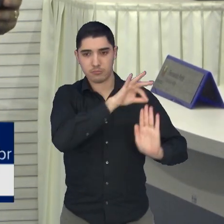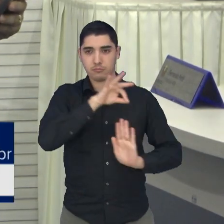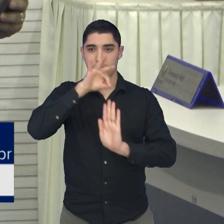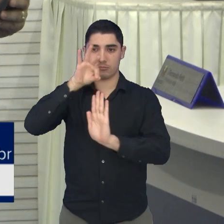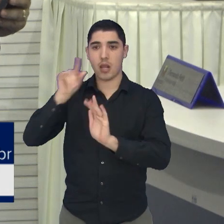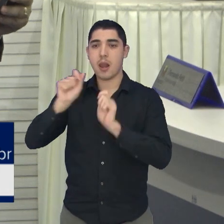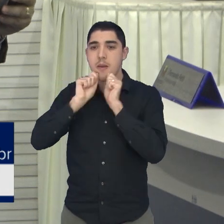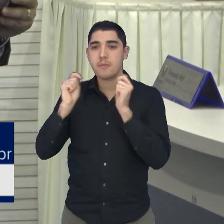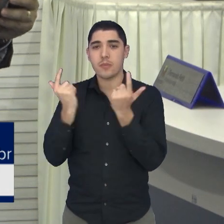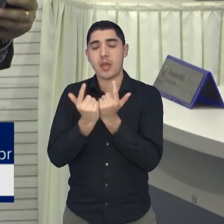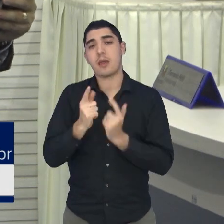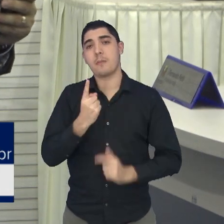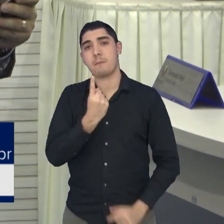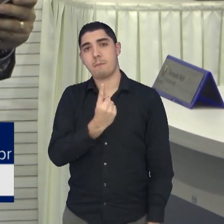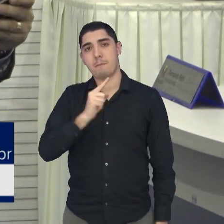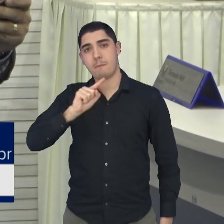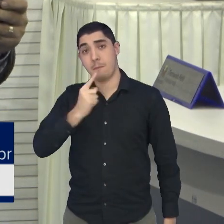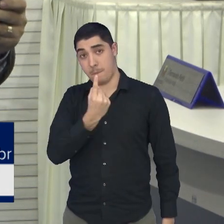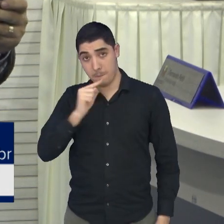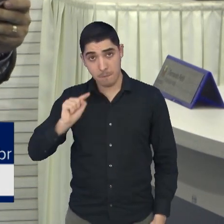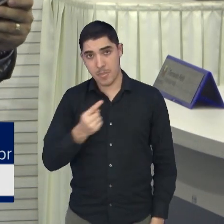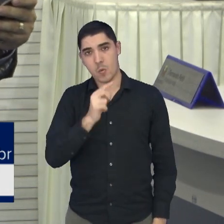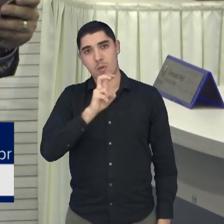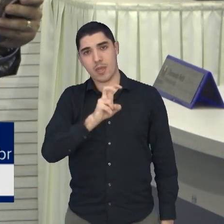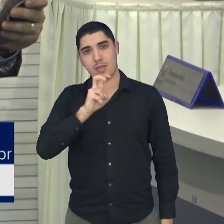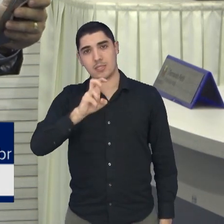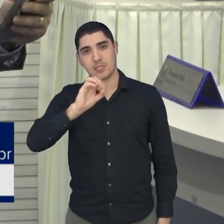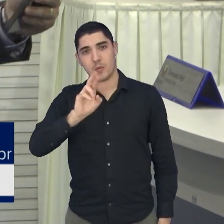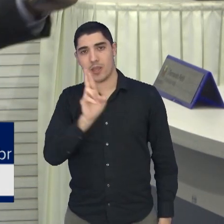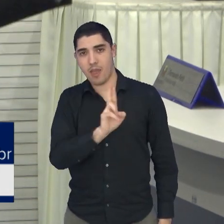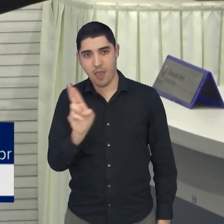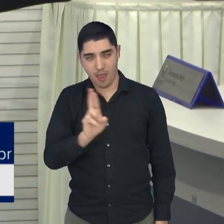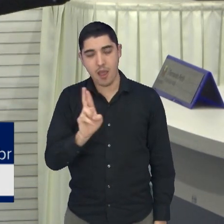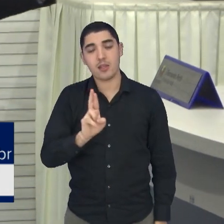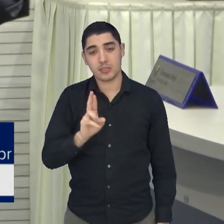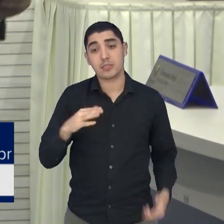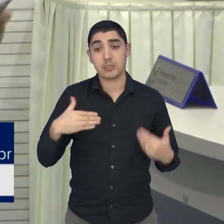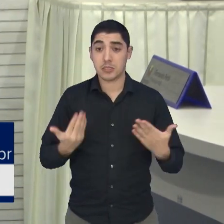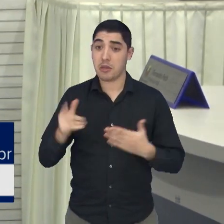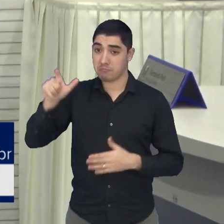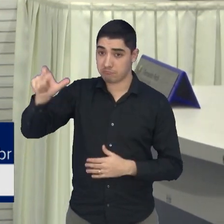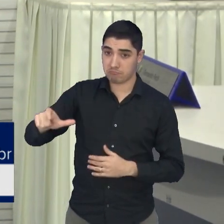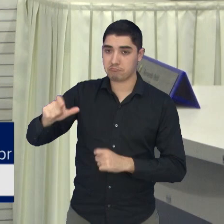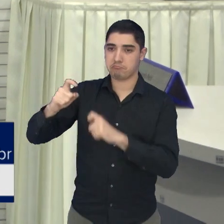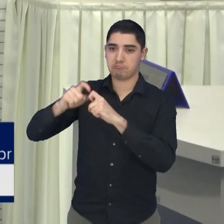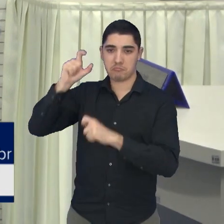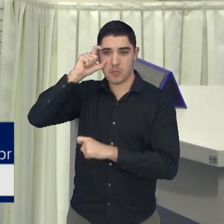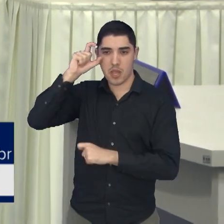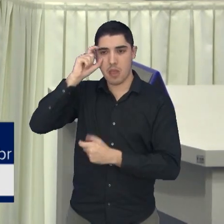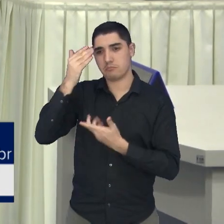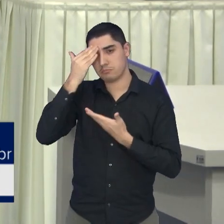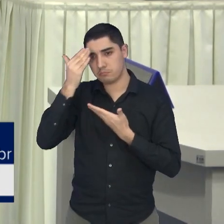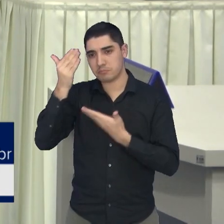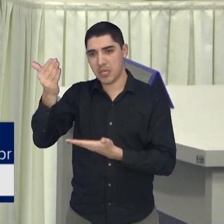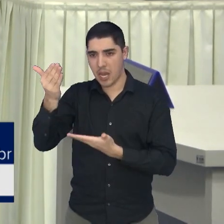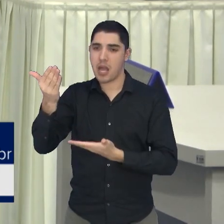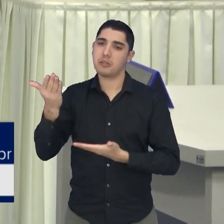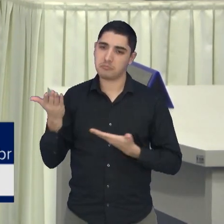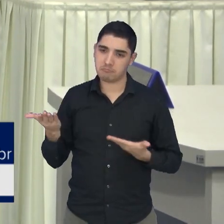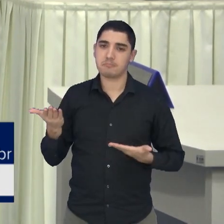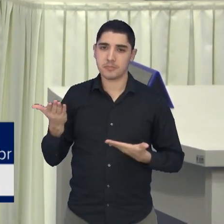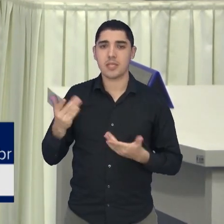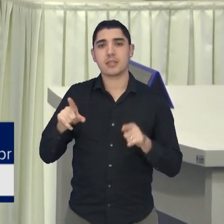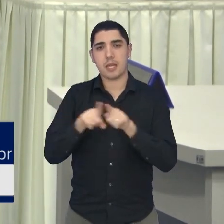de R$ 1.550 proposto pelo governo do estado. E na pessoa do Dr. Elton, eu agradeço, né, aos